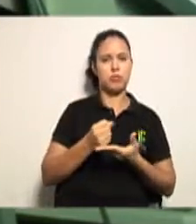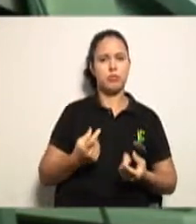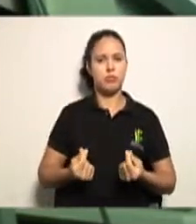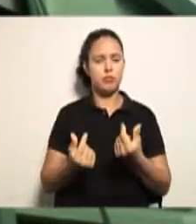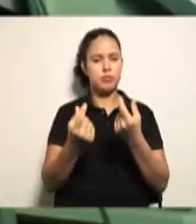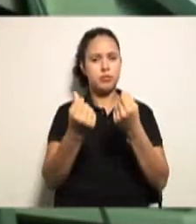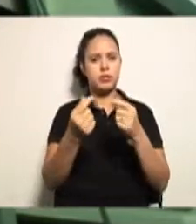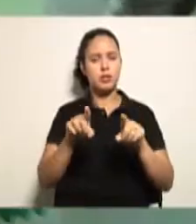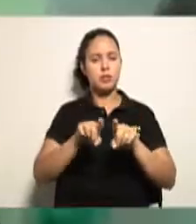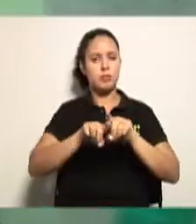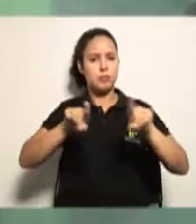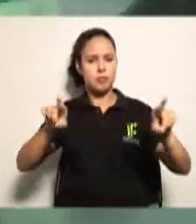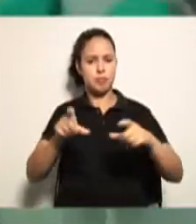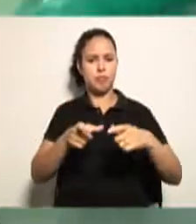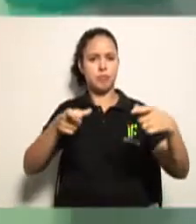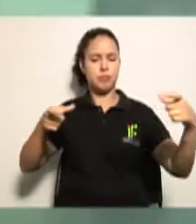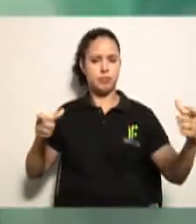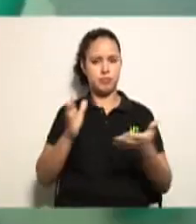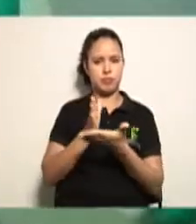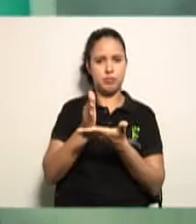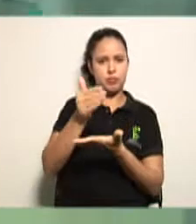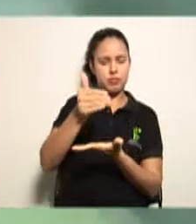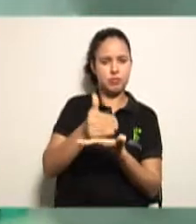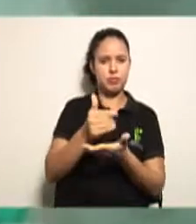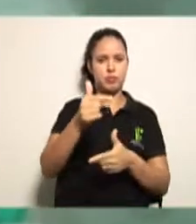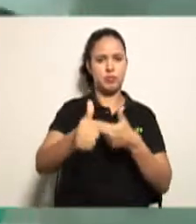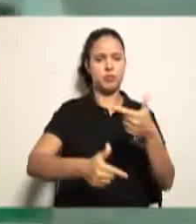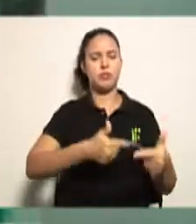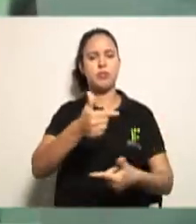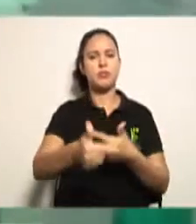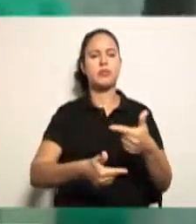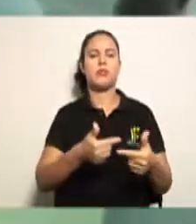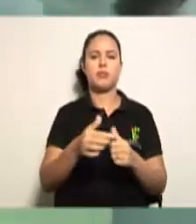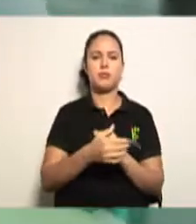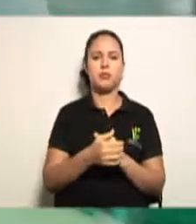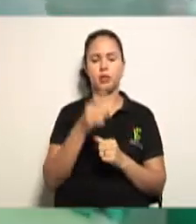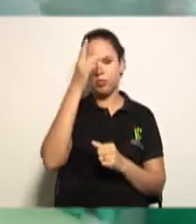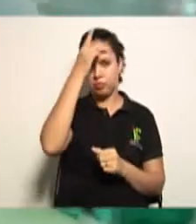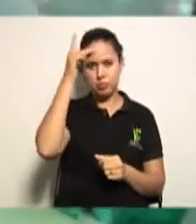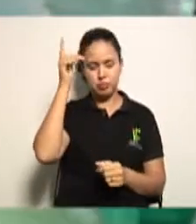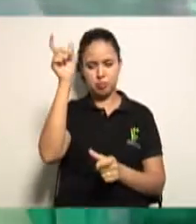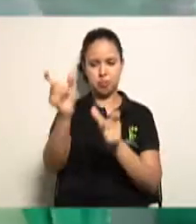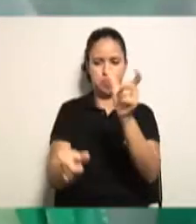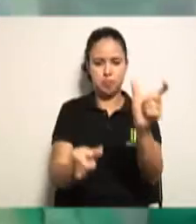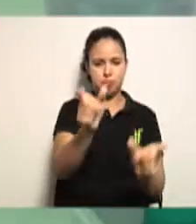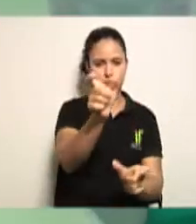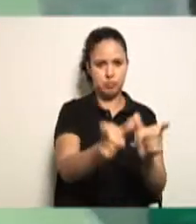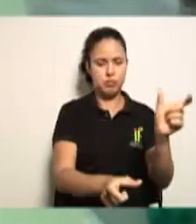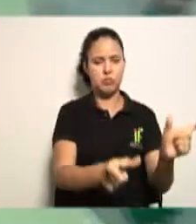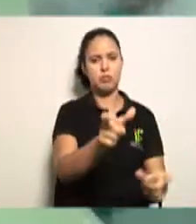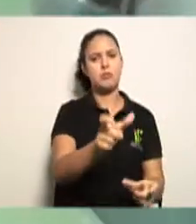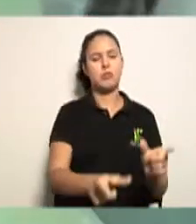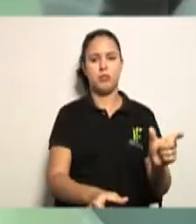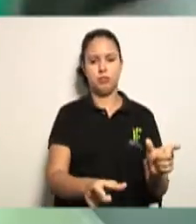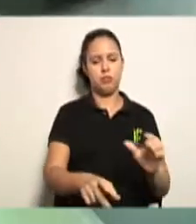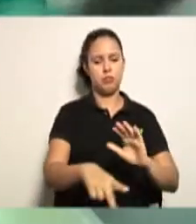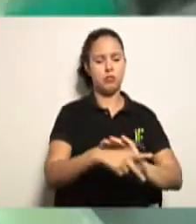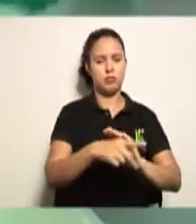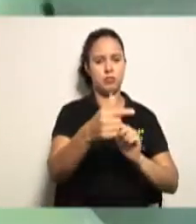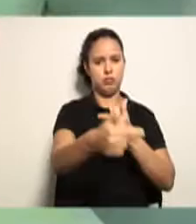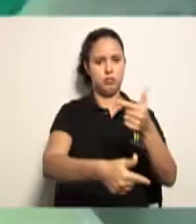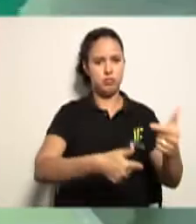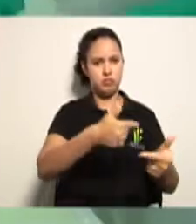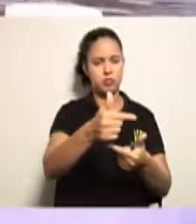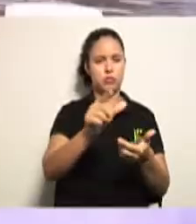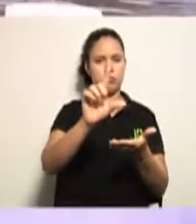a maior intensificação da divisão do trabalho, agora feito por operários, donos da força de trabalho e com salários